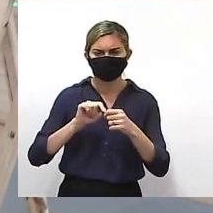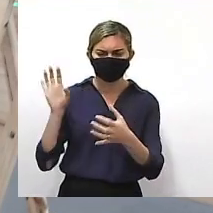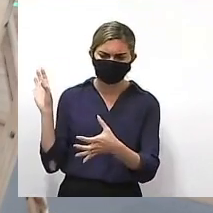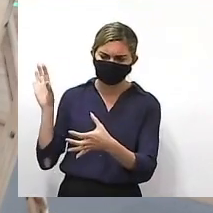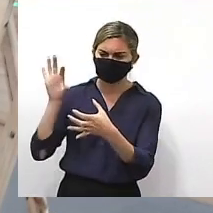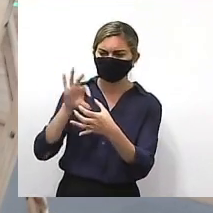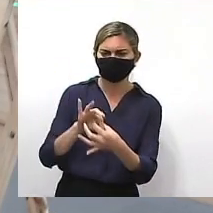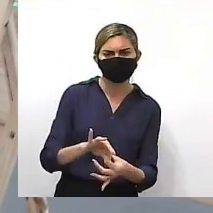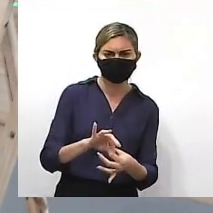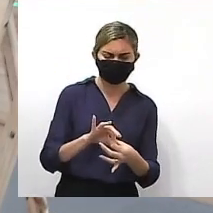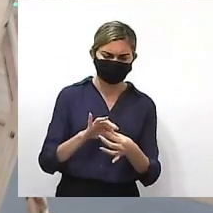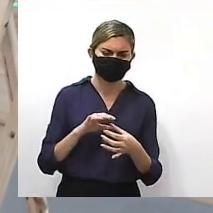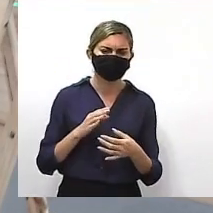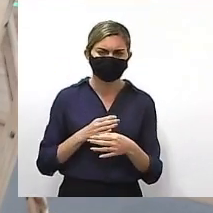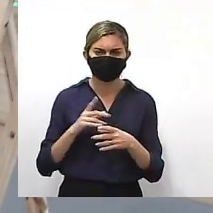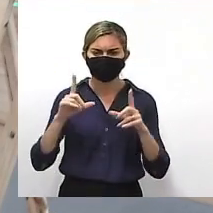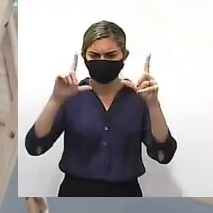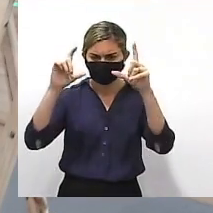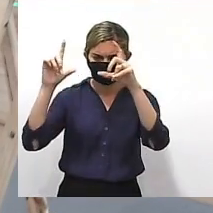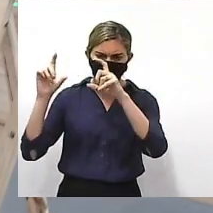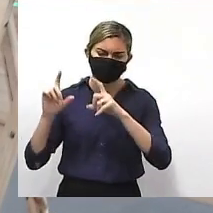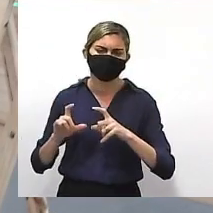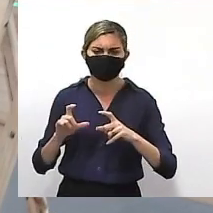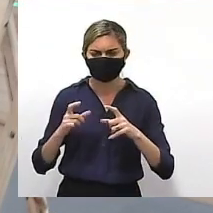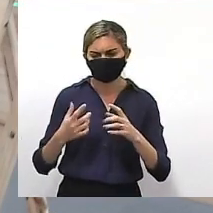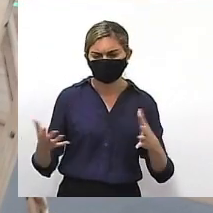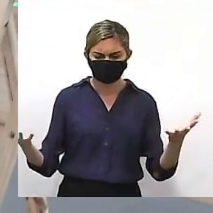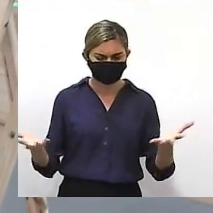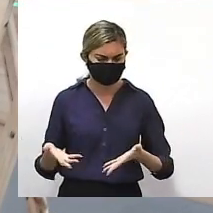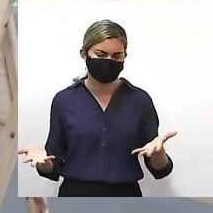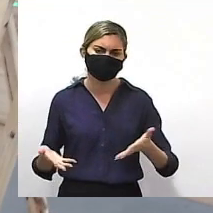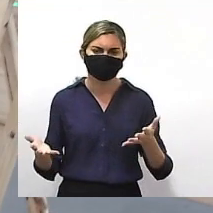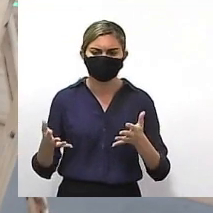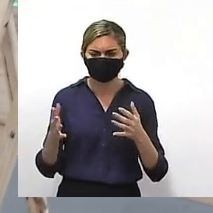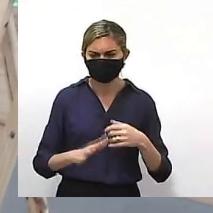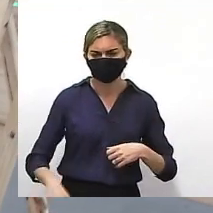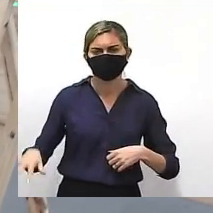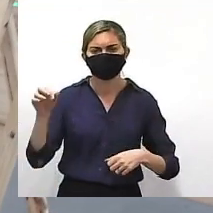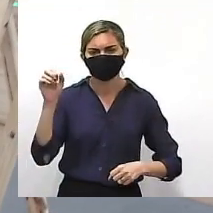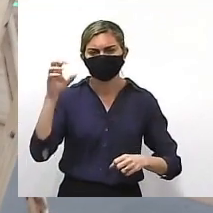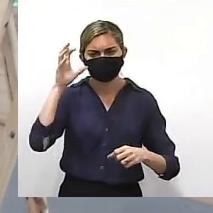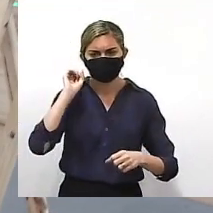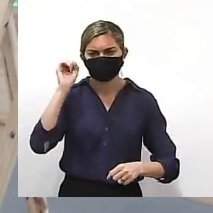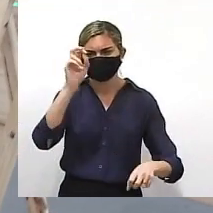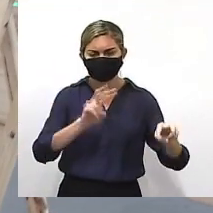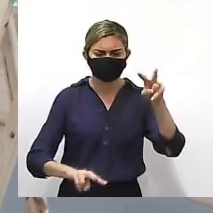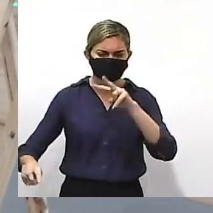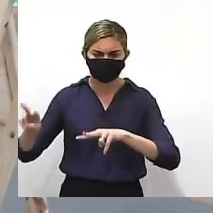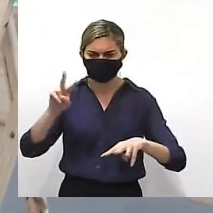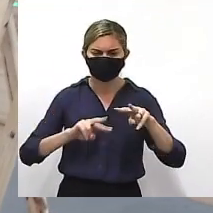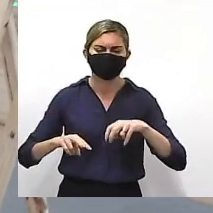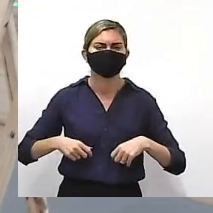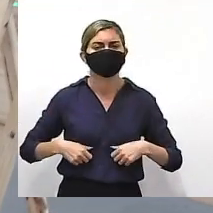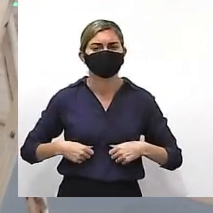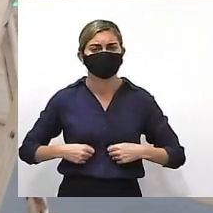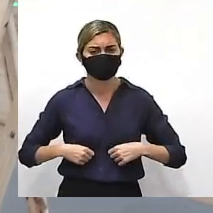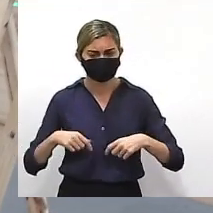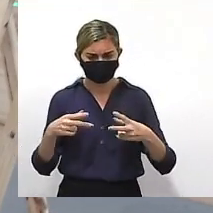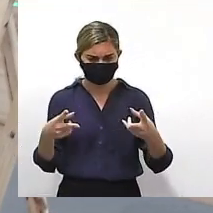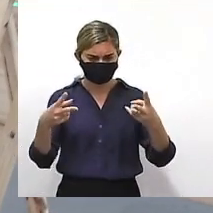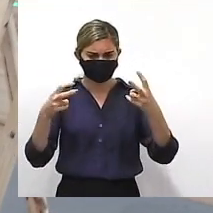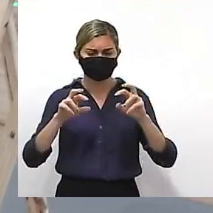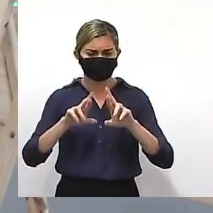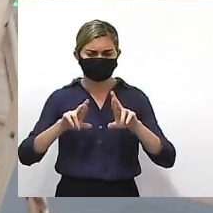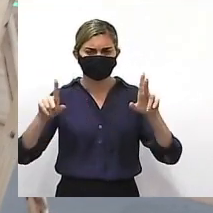conexão entre as fotografias e agora entre o audiovisual? Vocês percebem a diferença